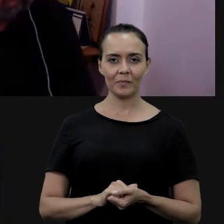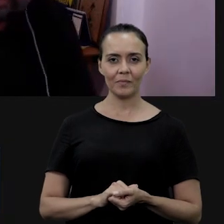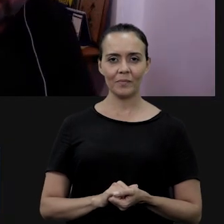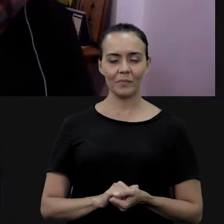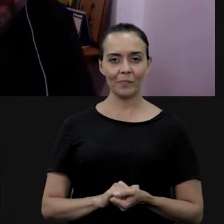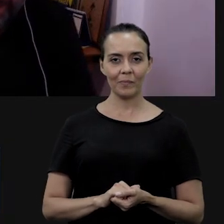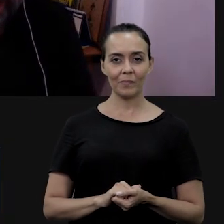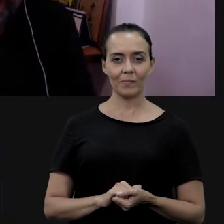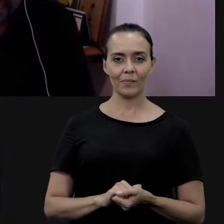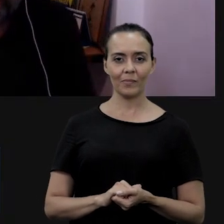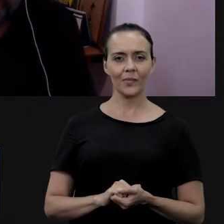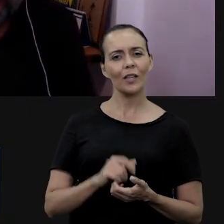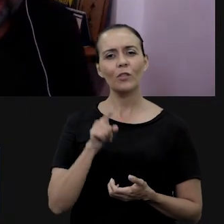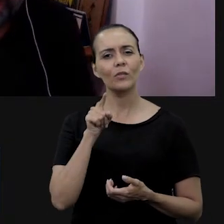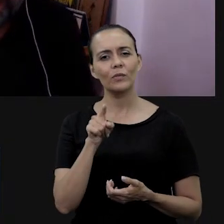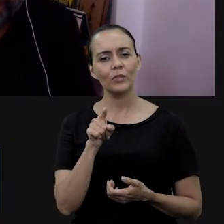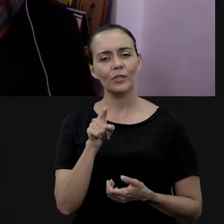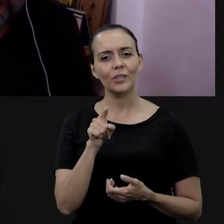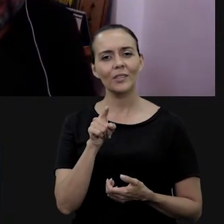claro.